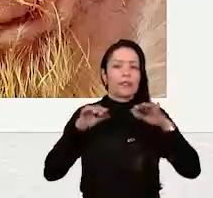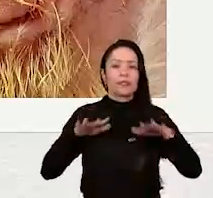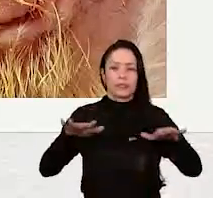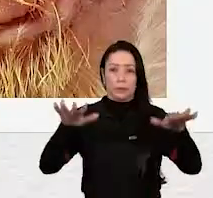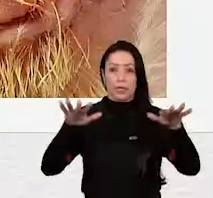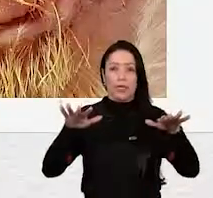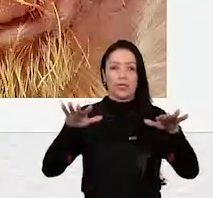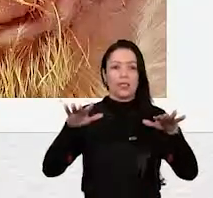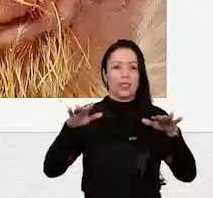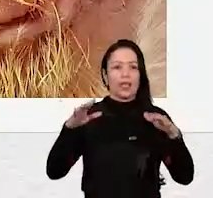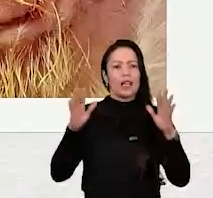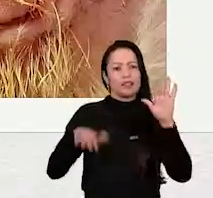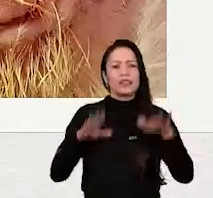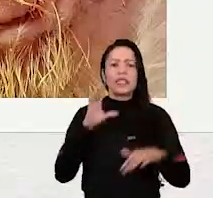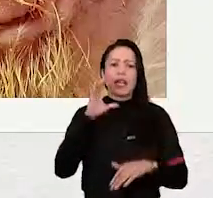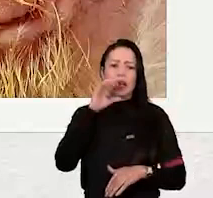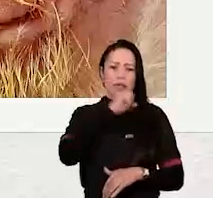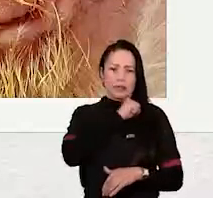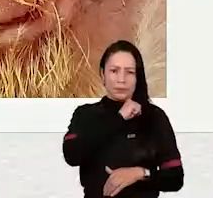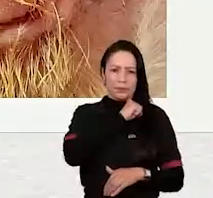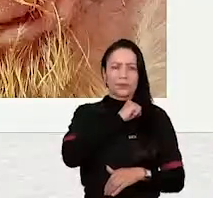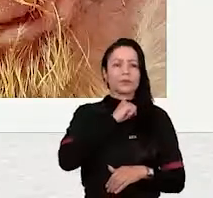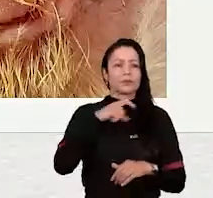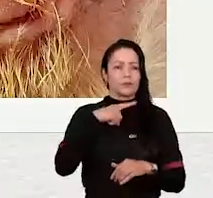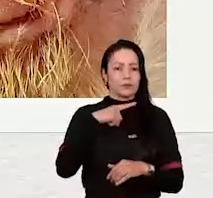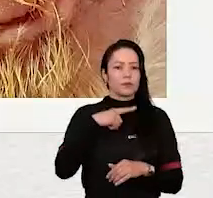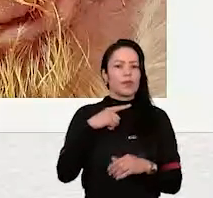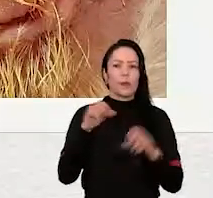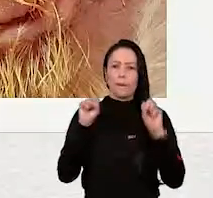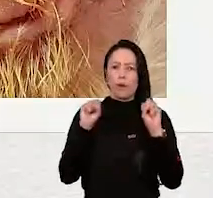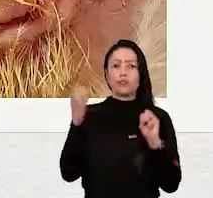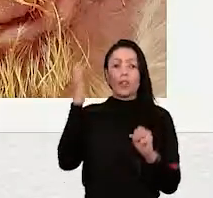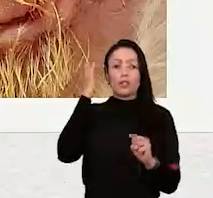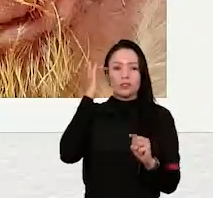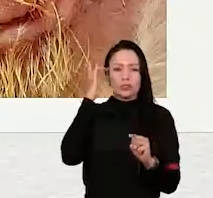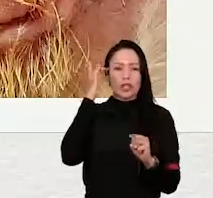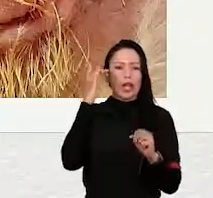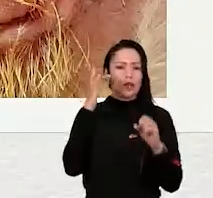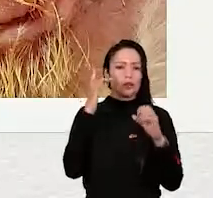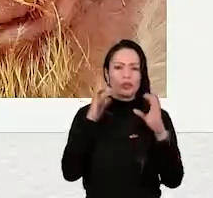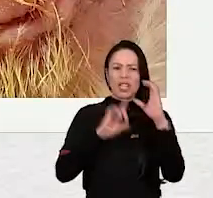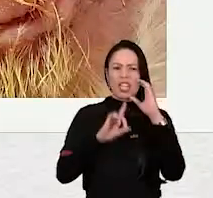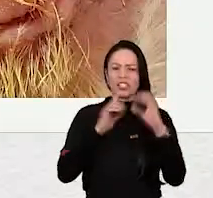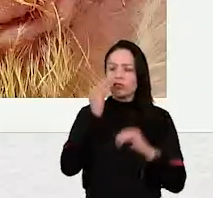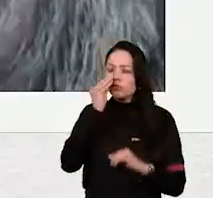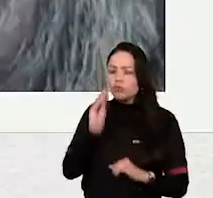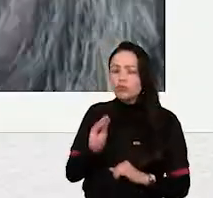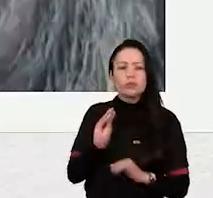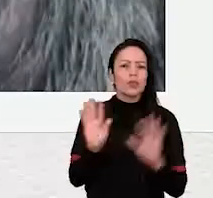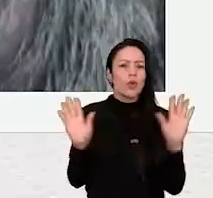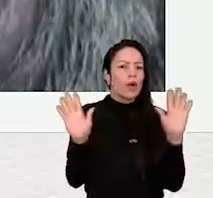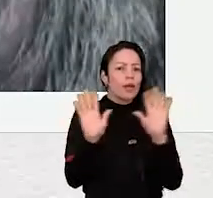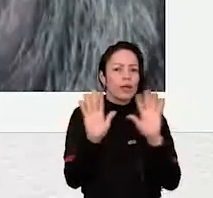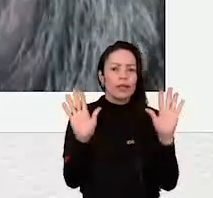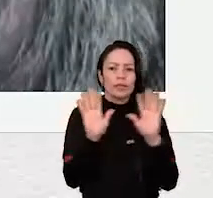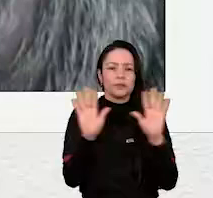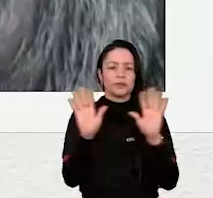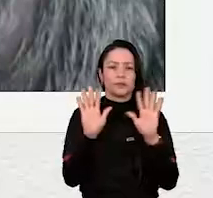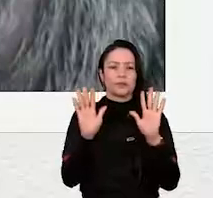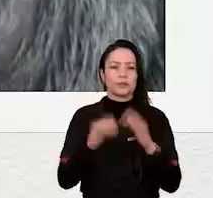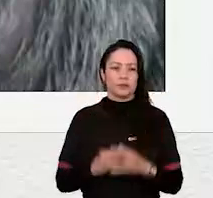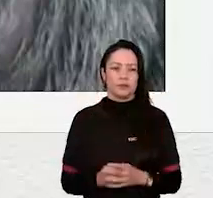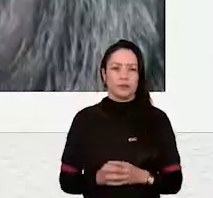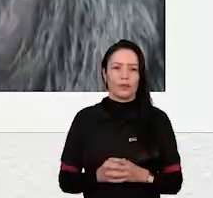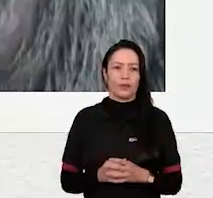Proliferativa, às vezes isso é rápido, também a gente tem a tendência de achar que o cliente é negligente, não é. Ou do